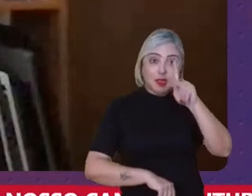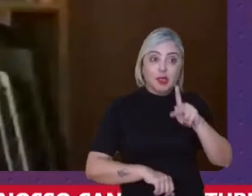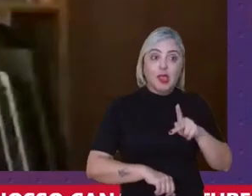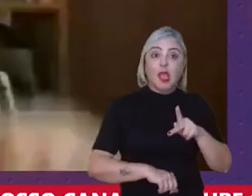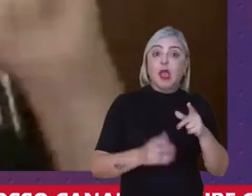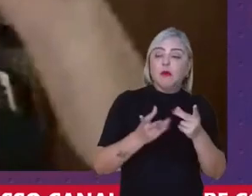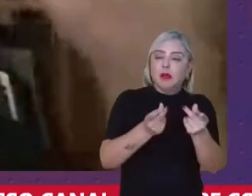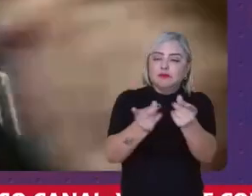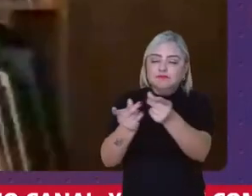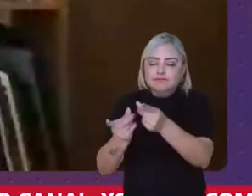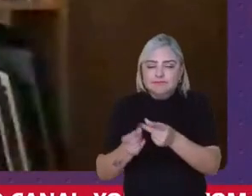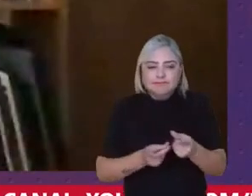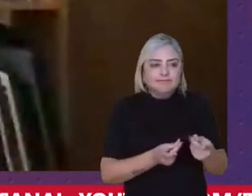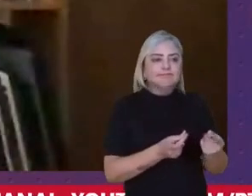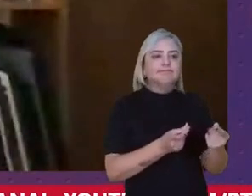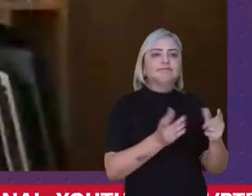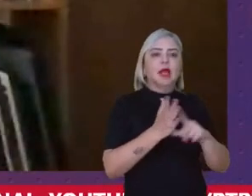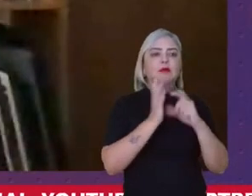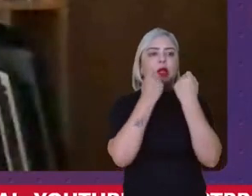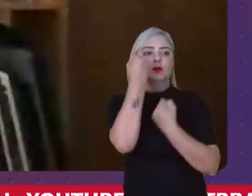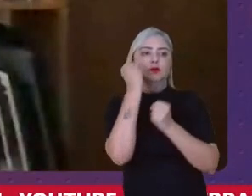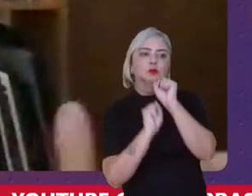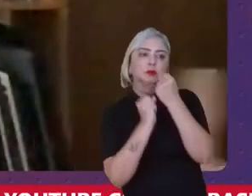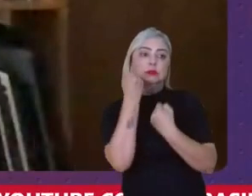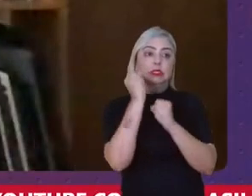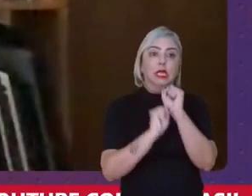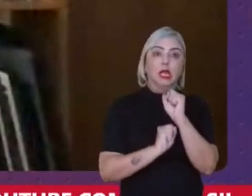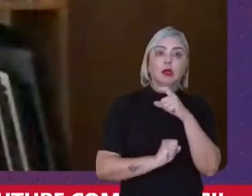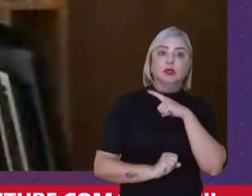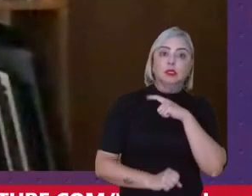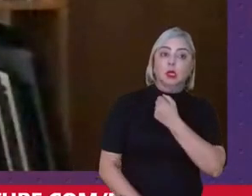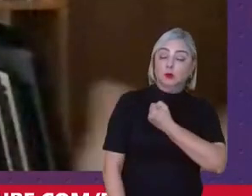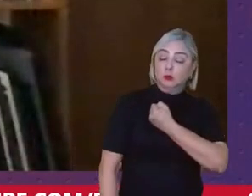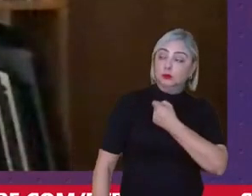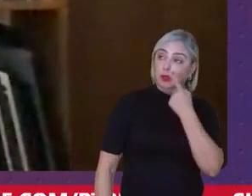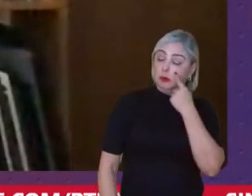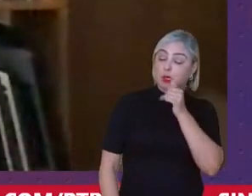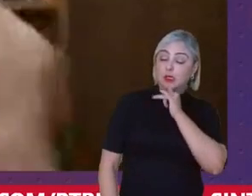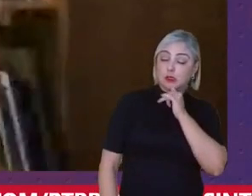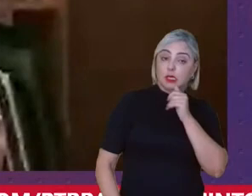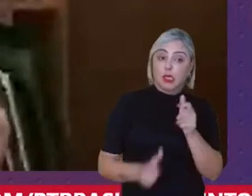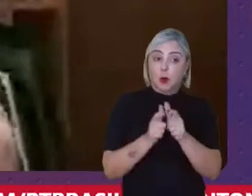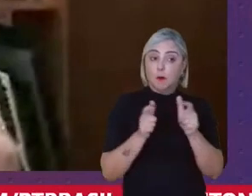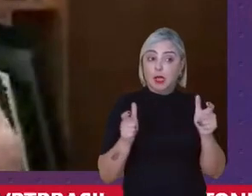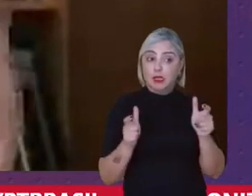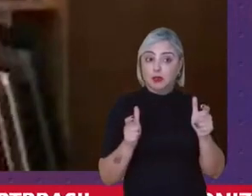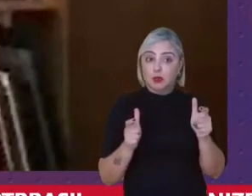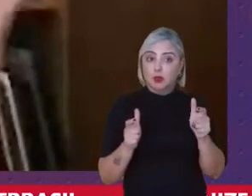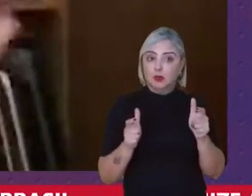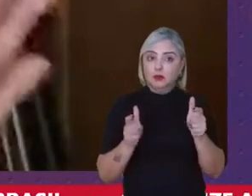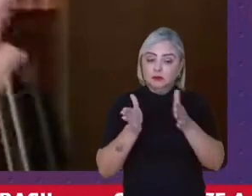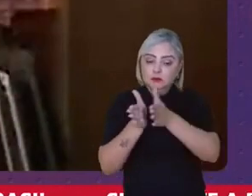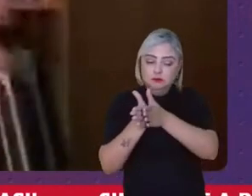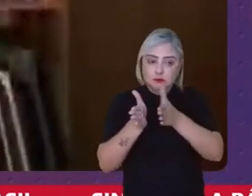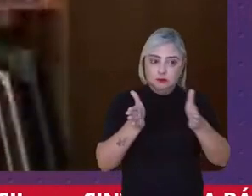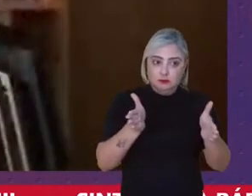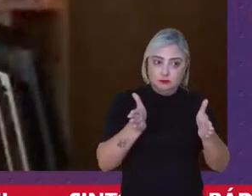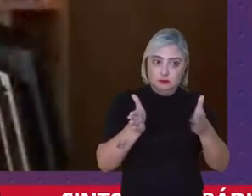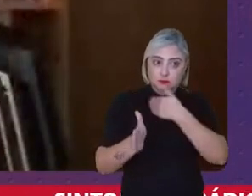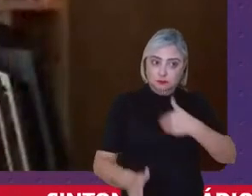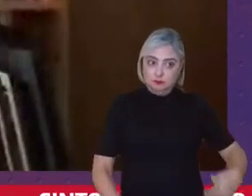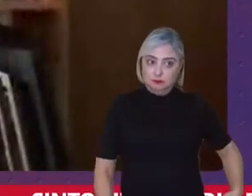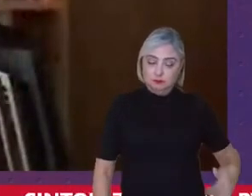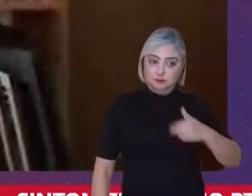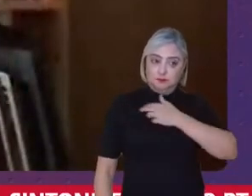para o comerciante, é bom para o industrial. Tem um dado, por exemplo, que nós temos que aumentou entre o começo do governo do